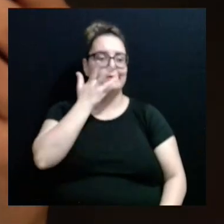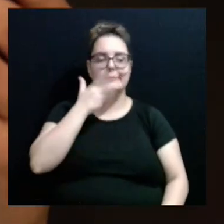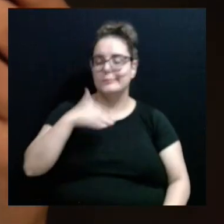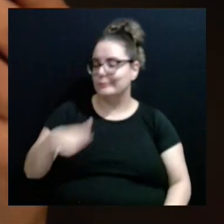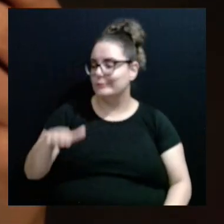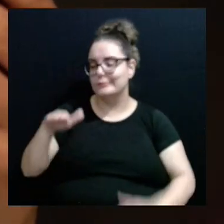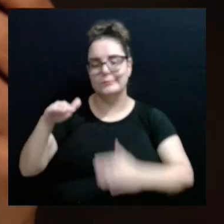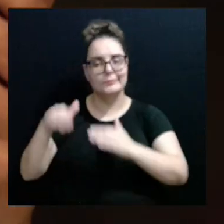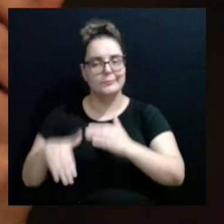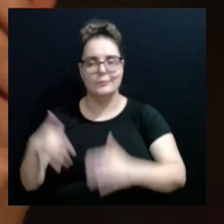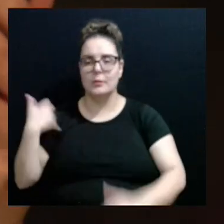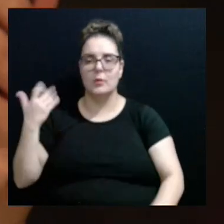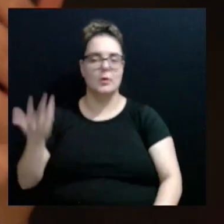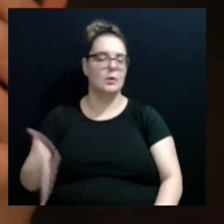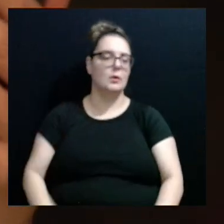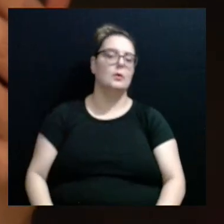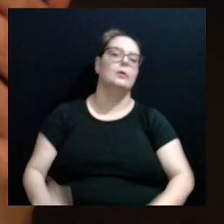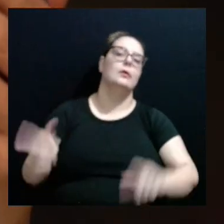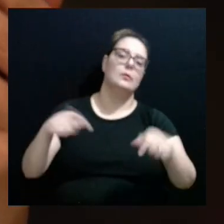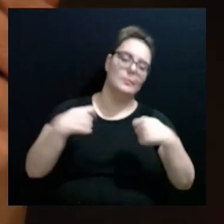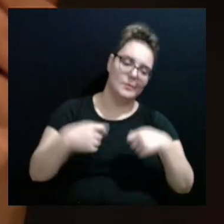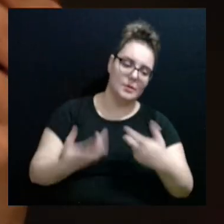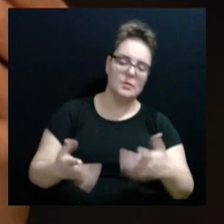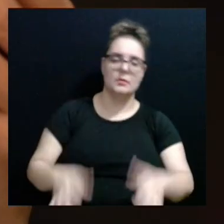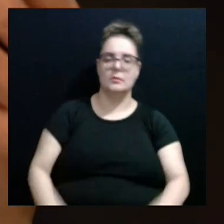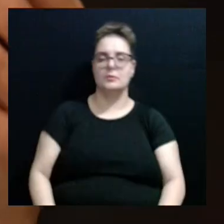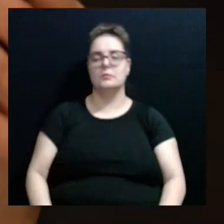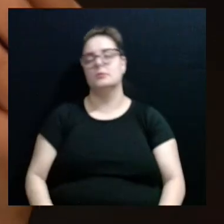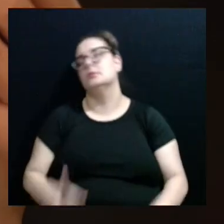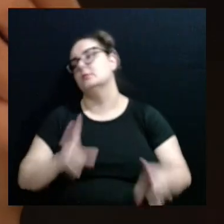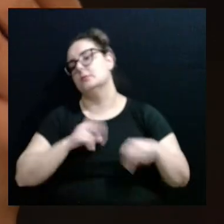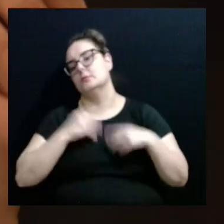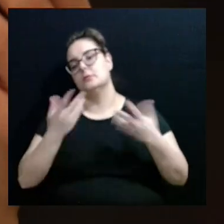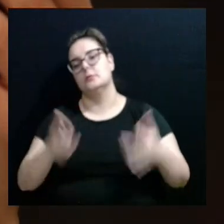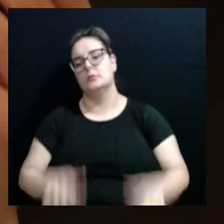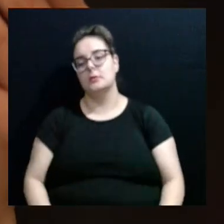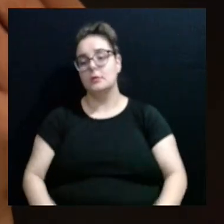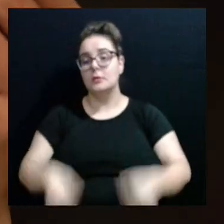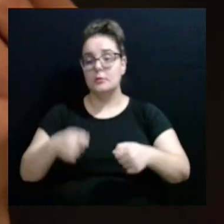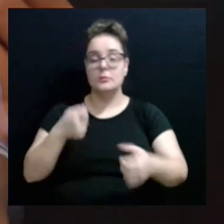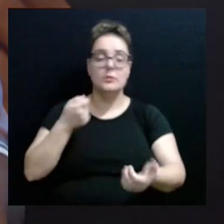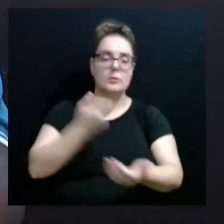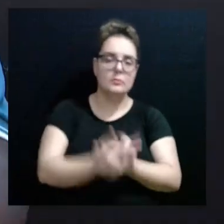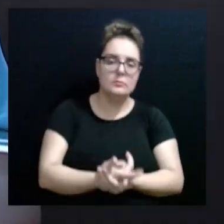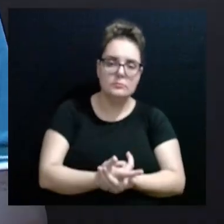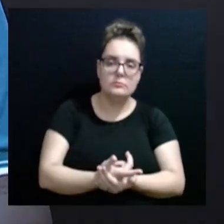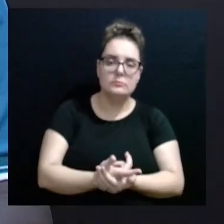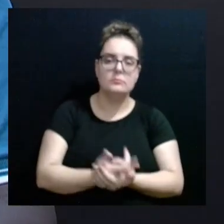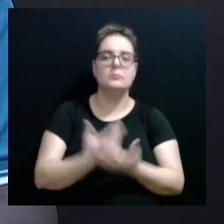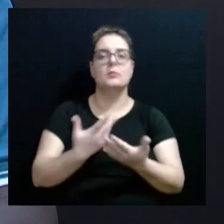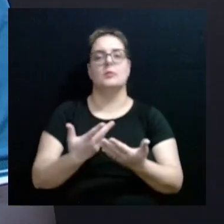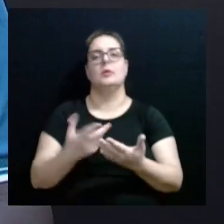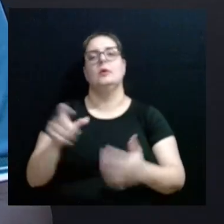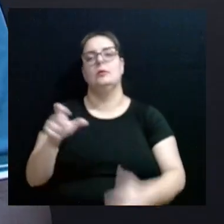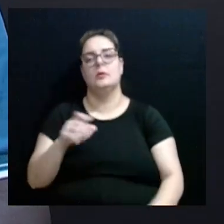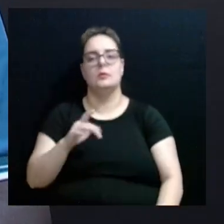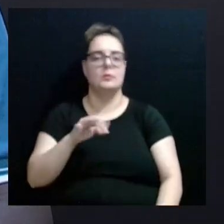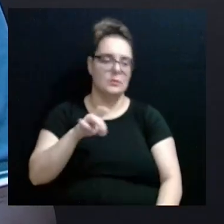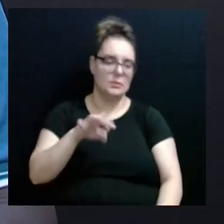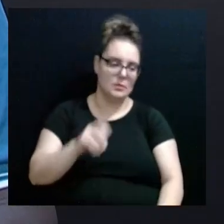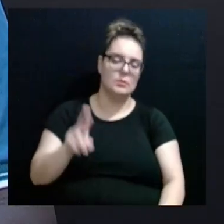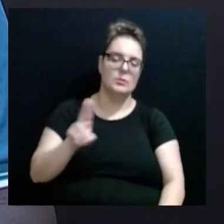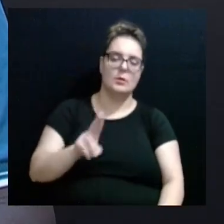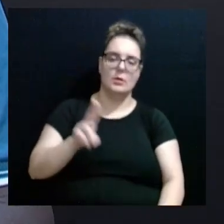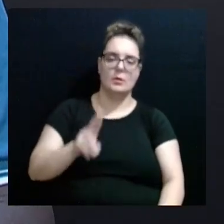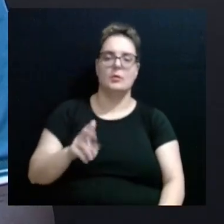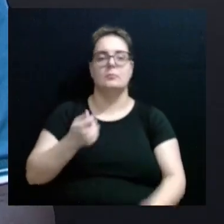ter TV. Então, o que eu faço? Eu preciso comprar. Então, você tem um cartão de crédito que aí você vai e utiliza para compra.